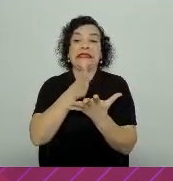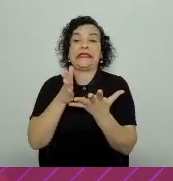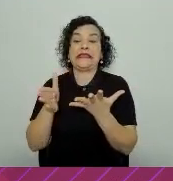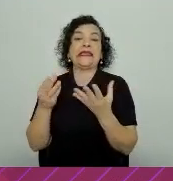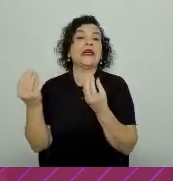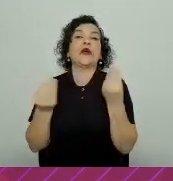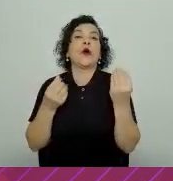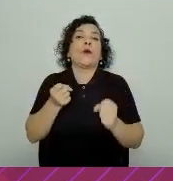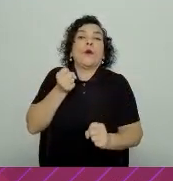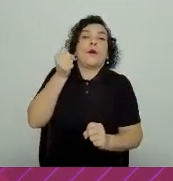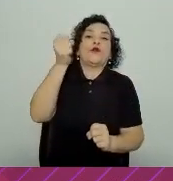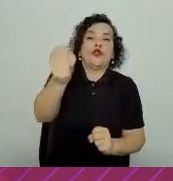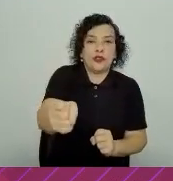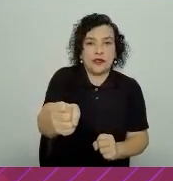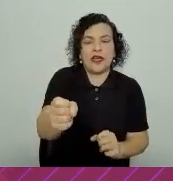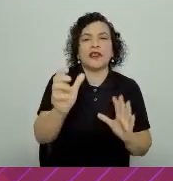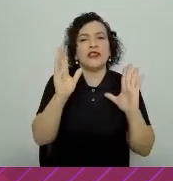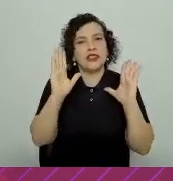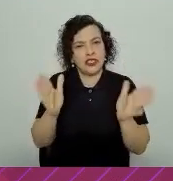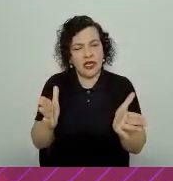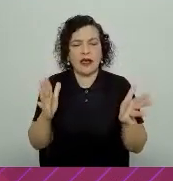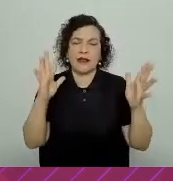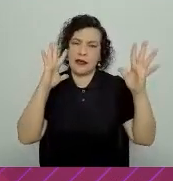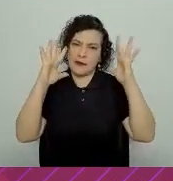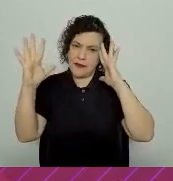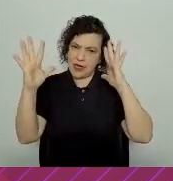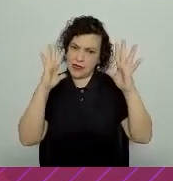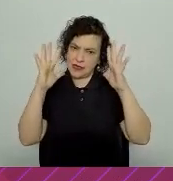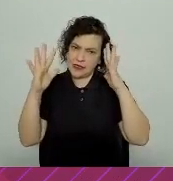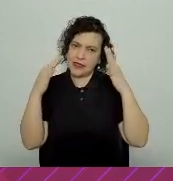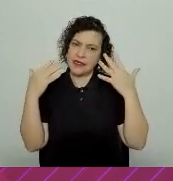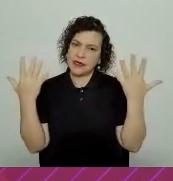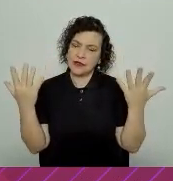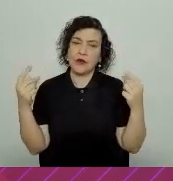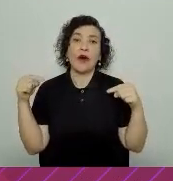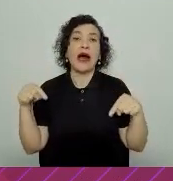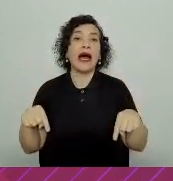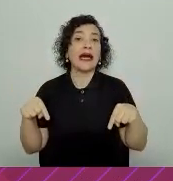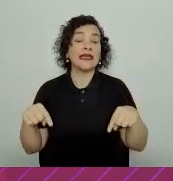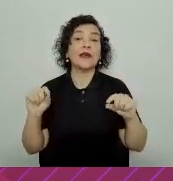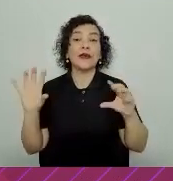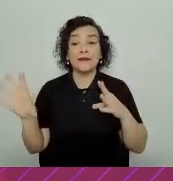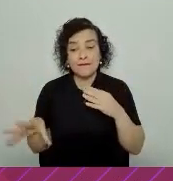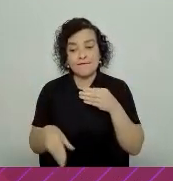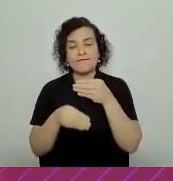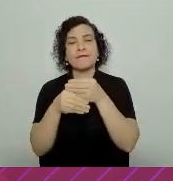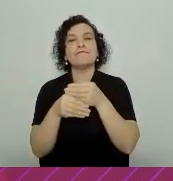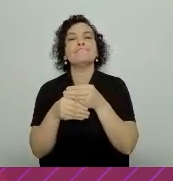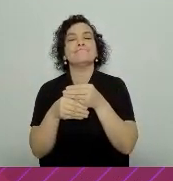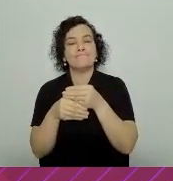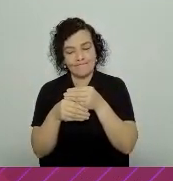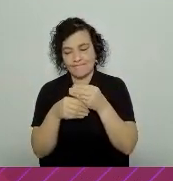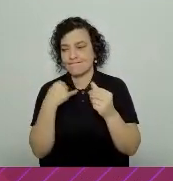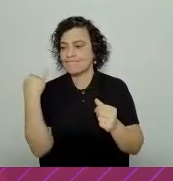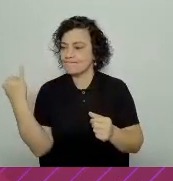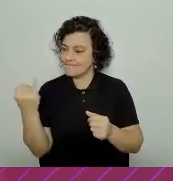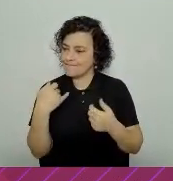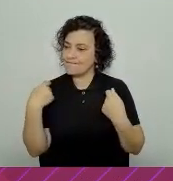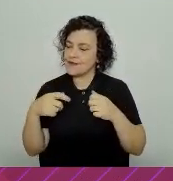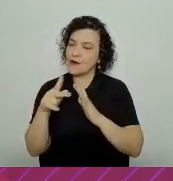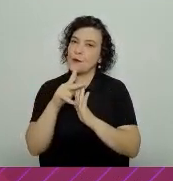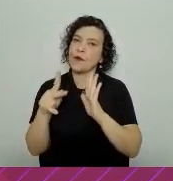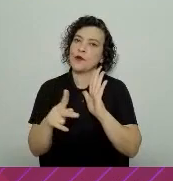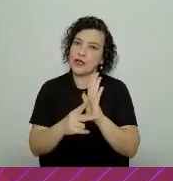Pensando Em responsabilidade aqui a gente vai ter que acrescentar mais esse elemento nos nossos projetos de